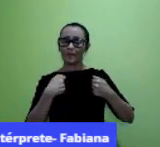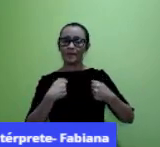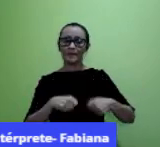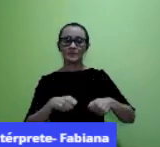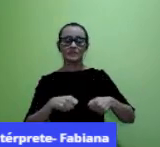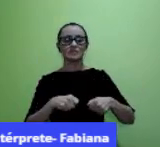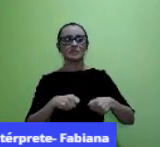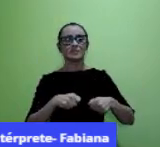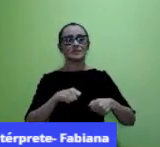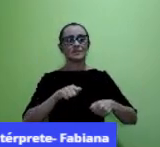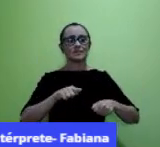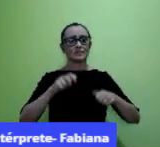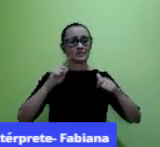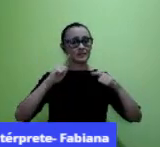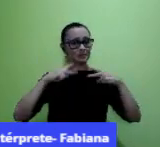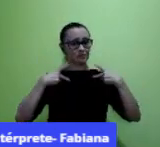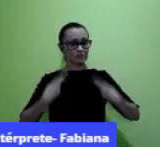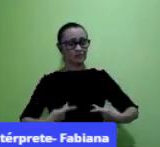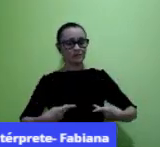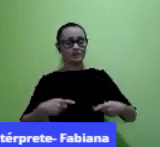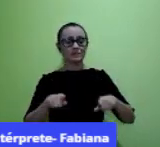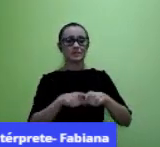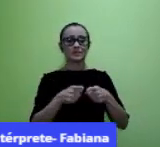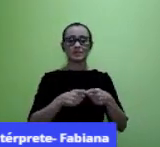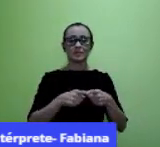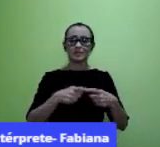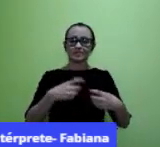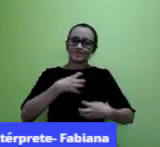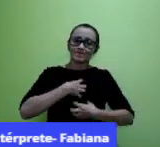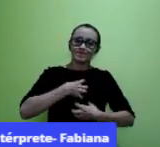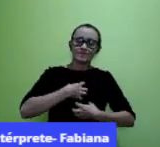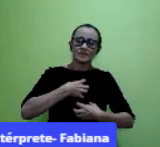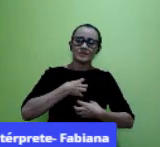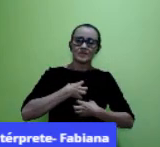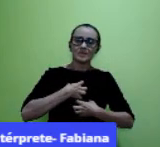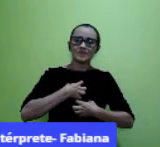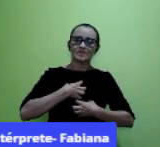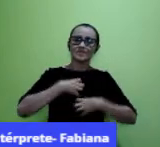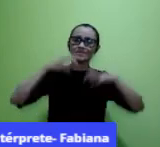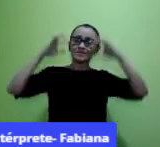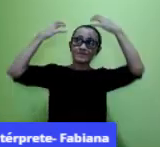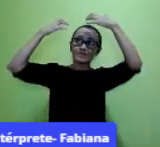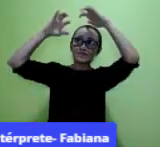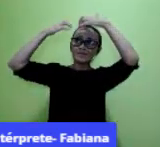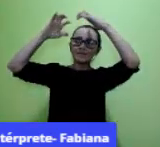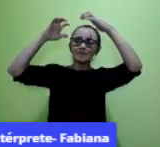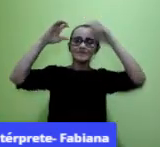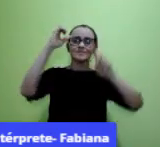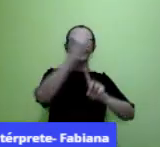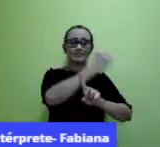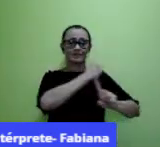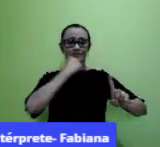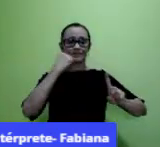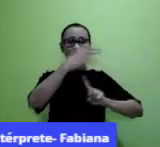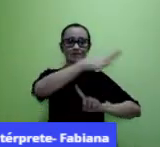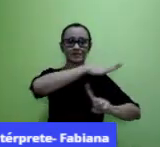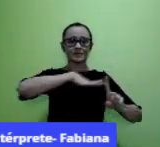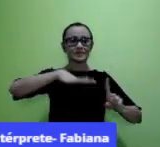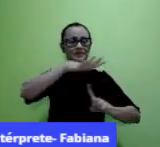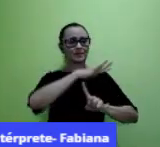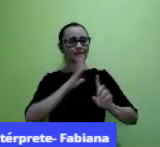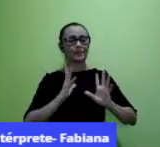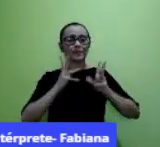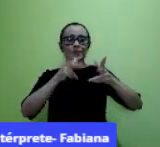as capacidades cognitivas, afetivas, sociais. Tudo isso é muito importante.